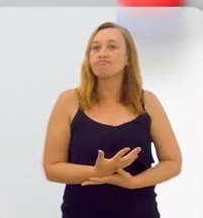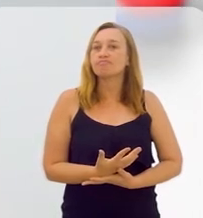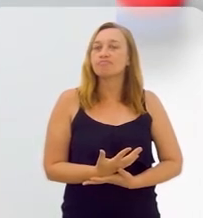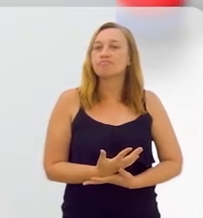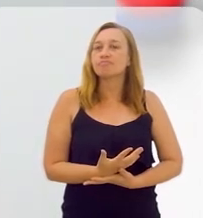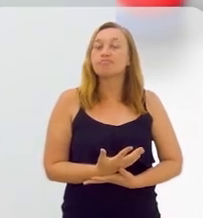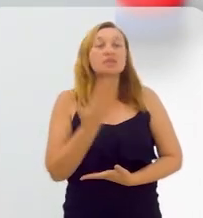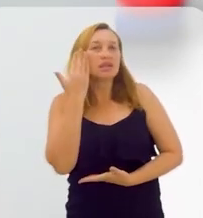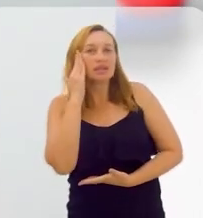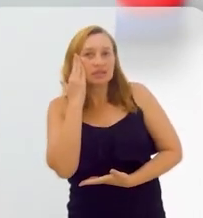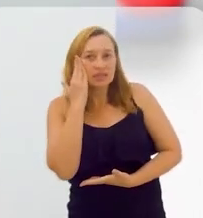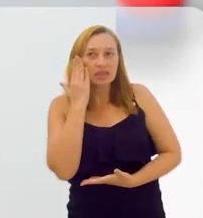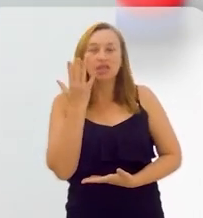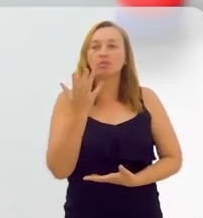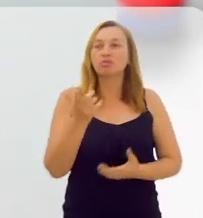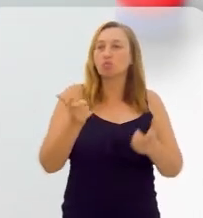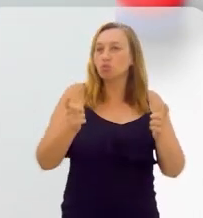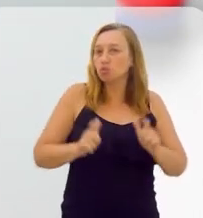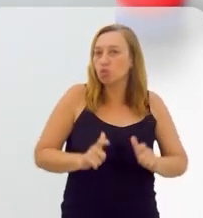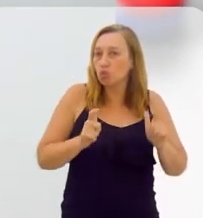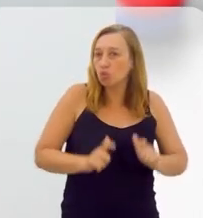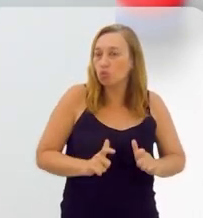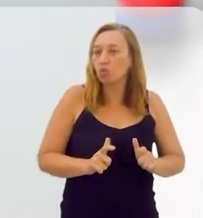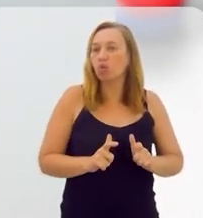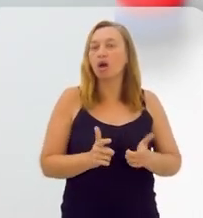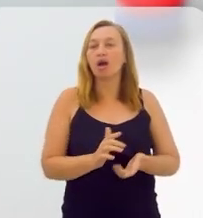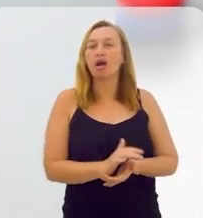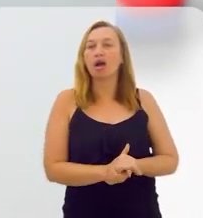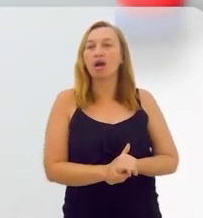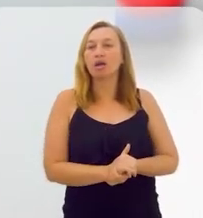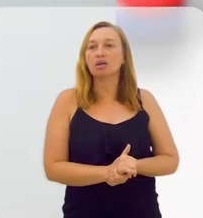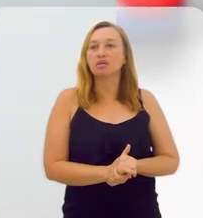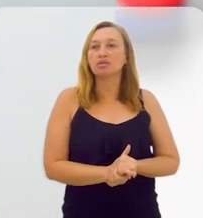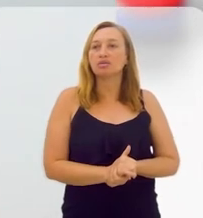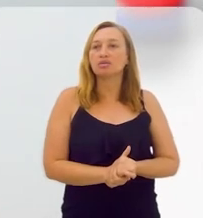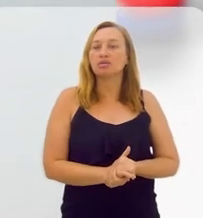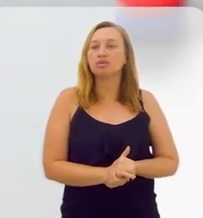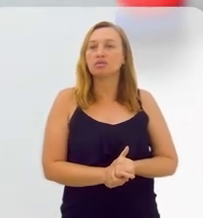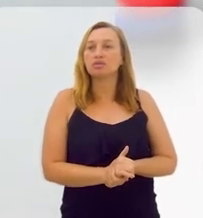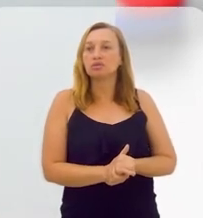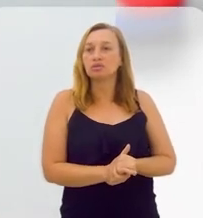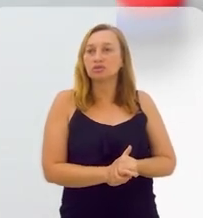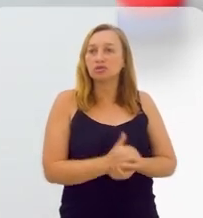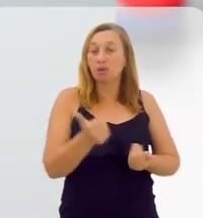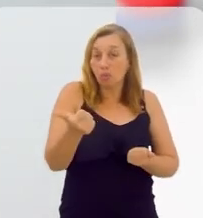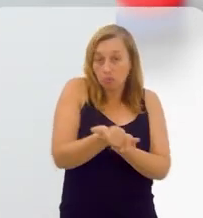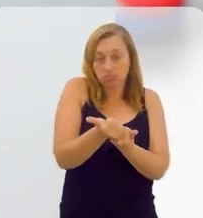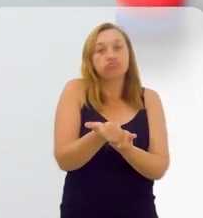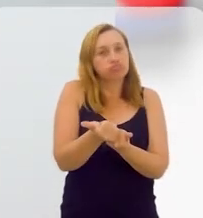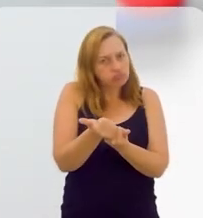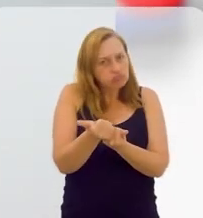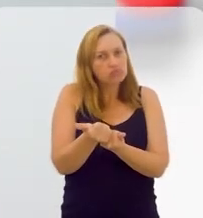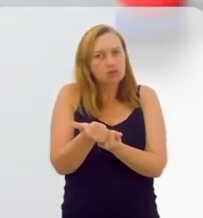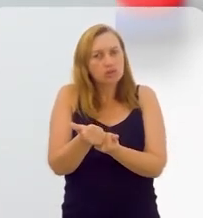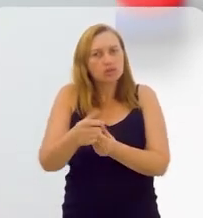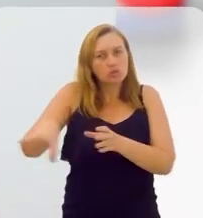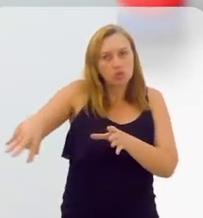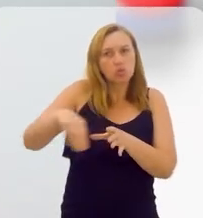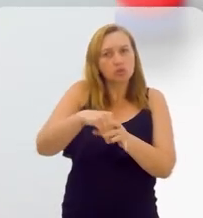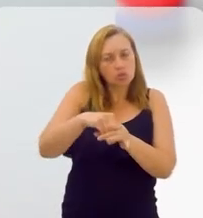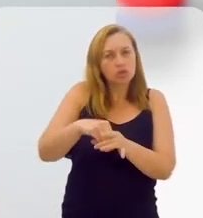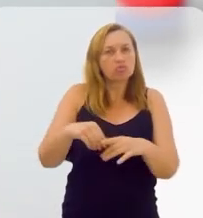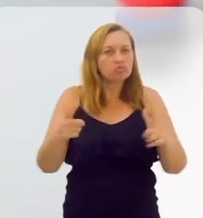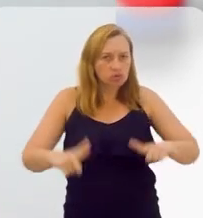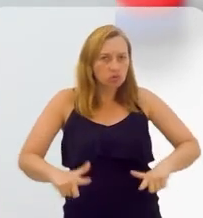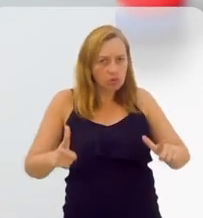nós entendemos que esse espaço é um espaço de colaboração, né, de todos que estão